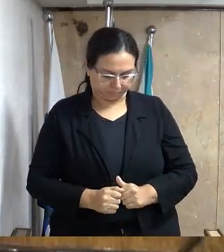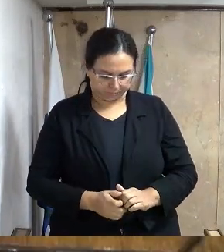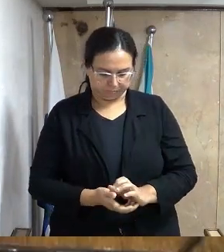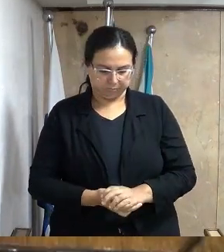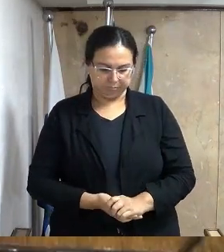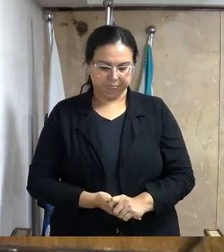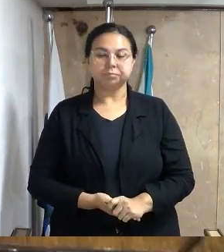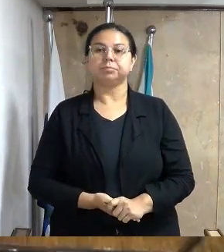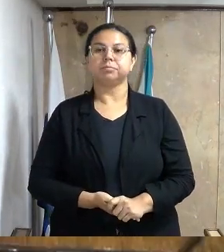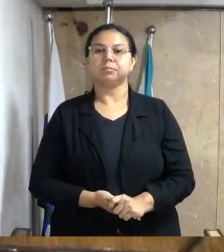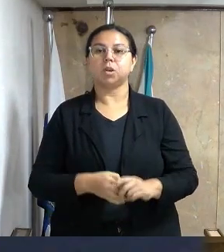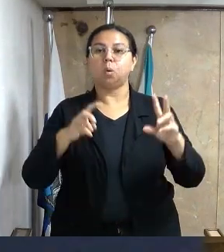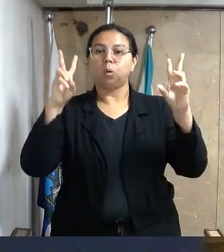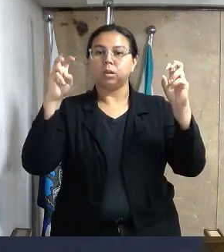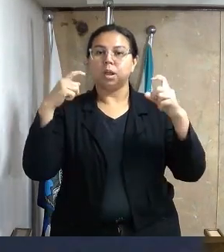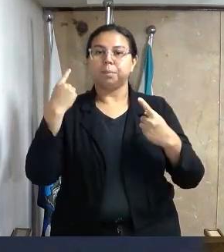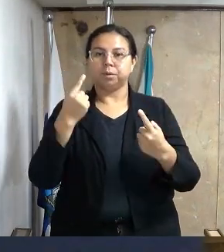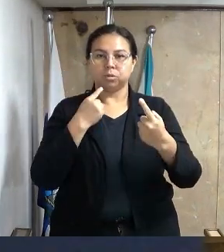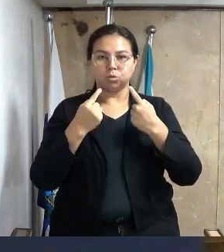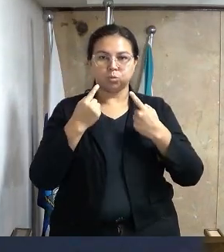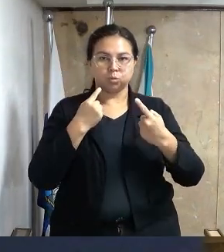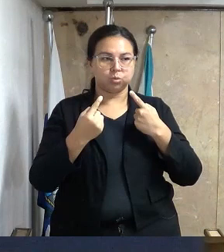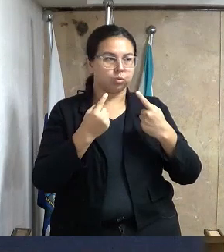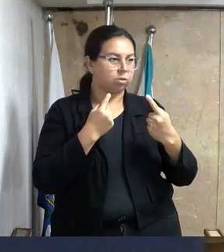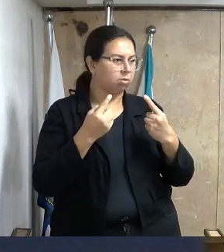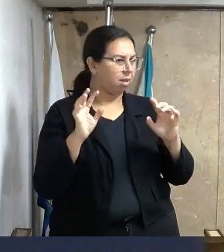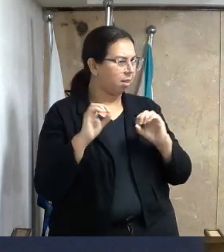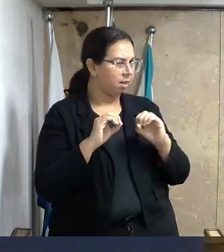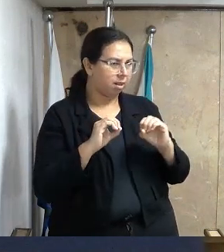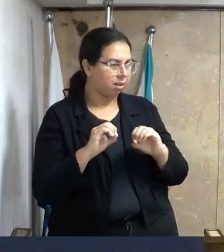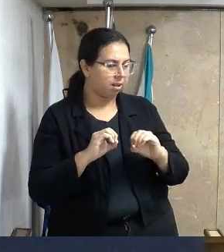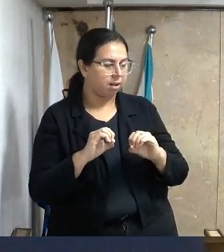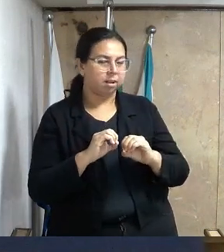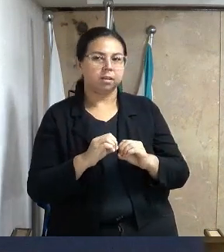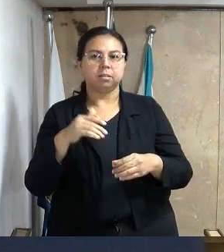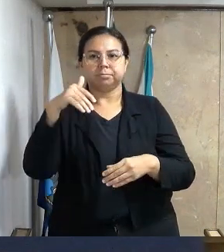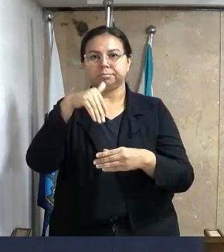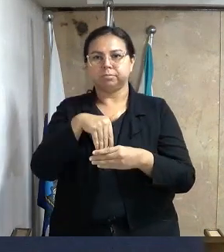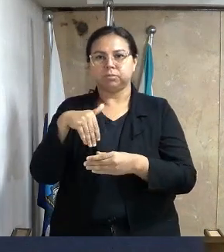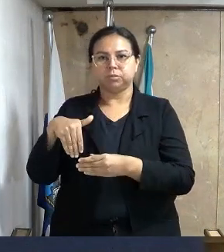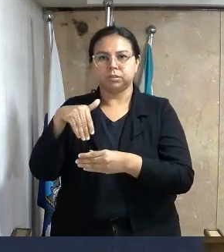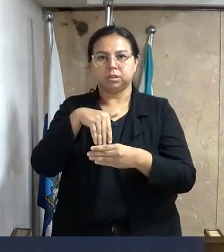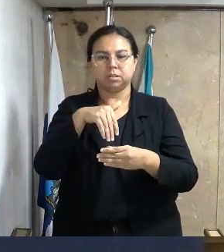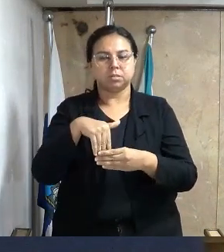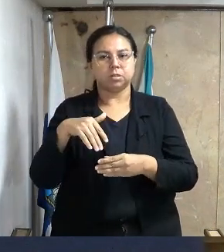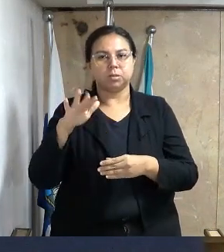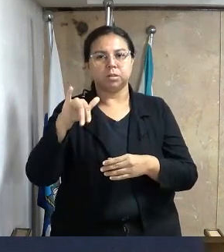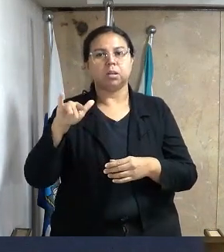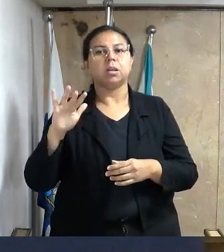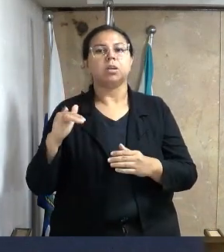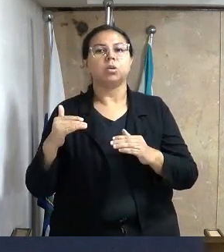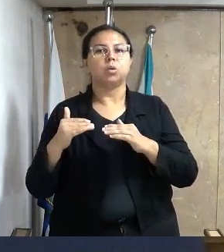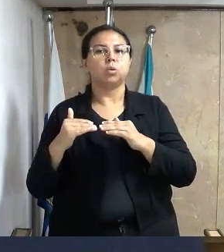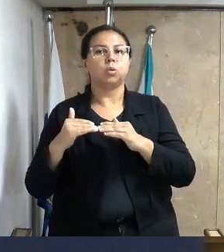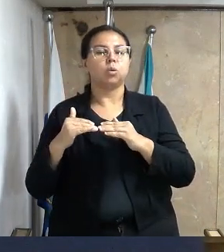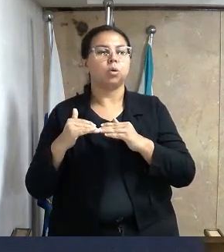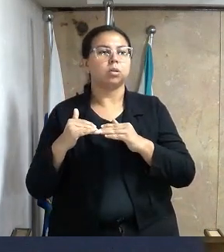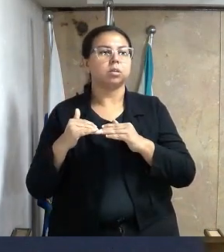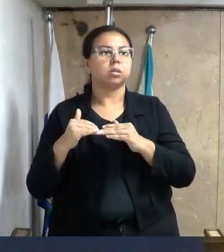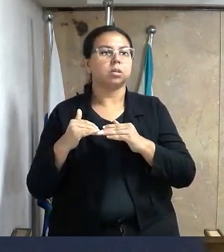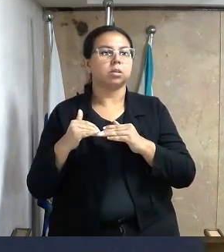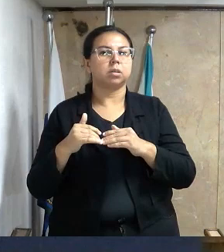A matéria encontra-se em discussão. Não haveram o que queira discutir, a matéria encontra-se em votação. Vereadores que aprovam, permaneçam como estão.